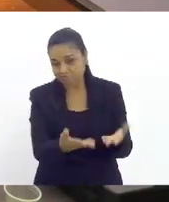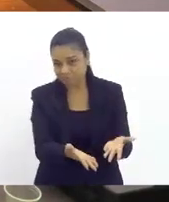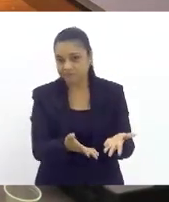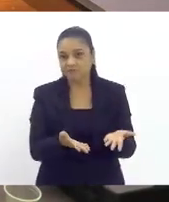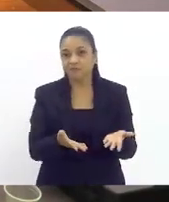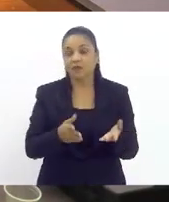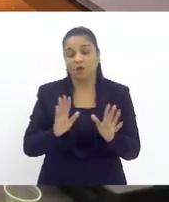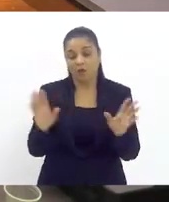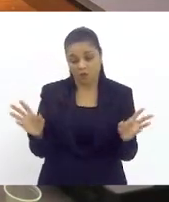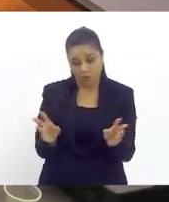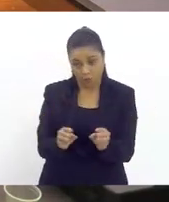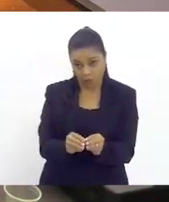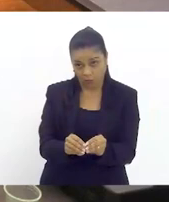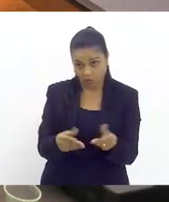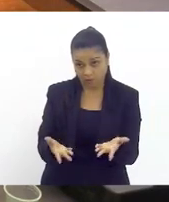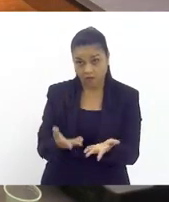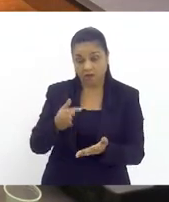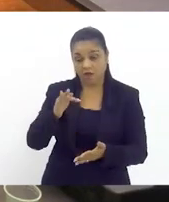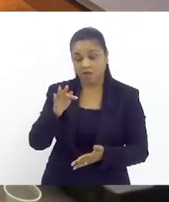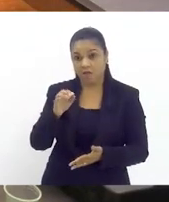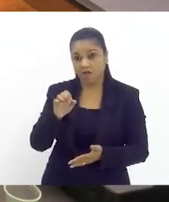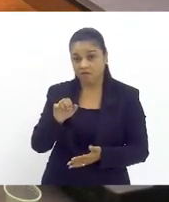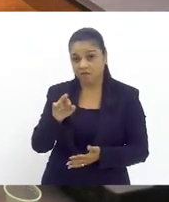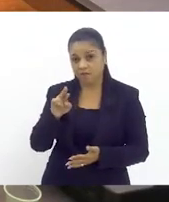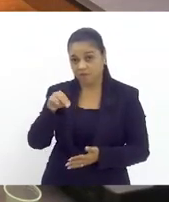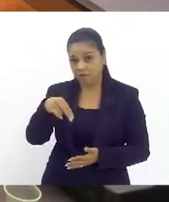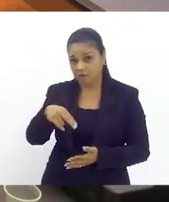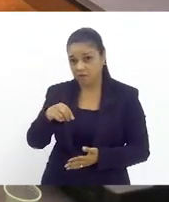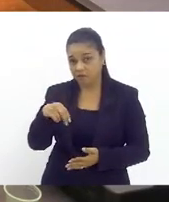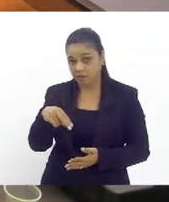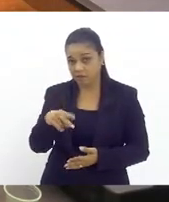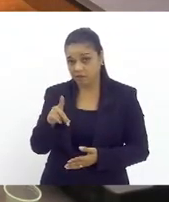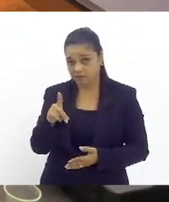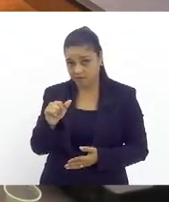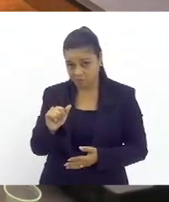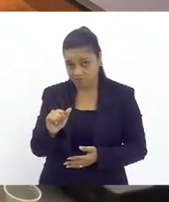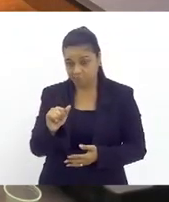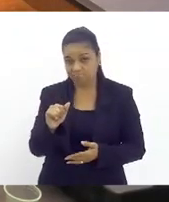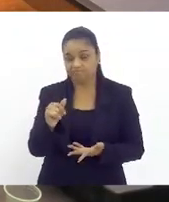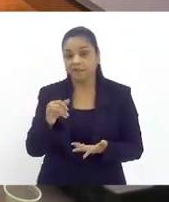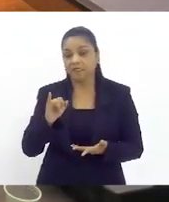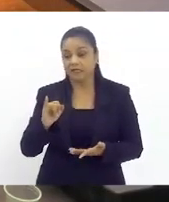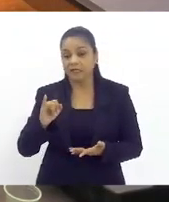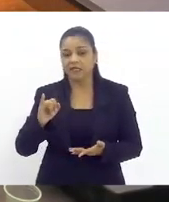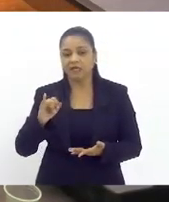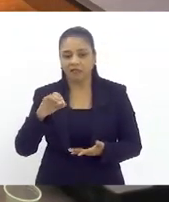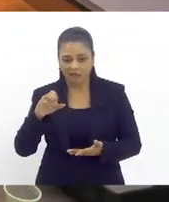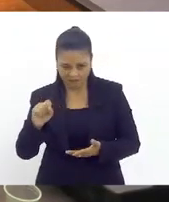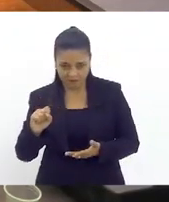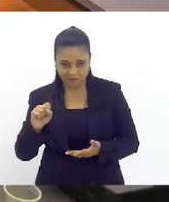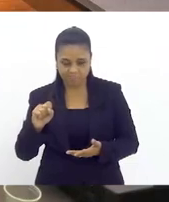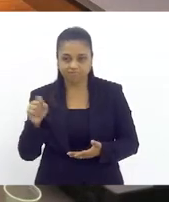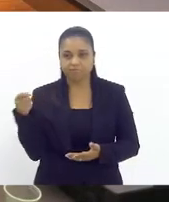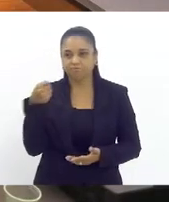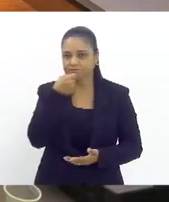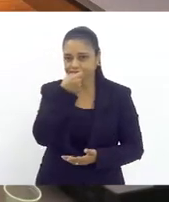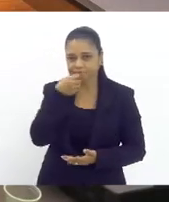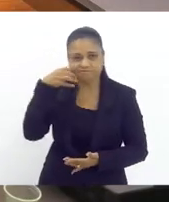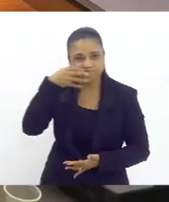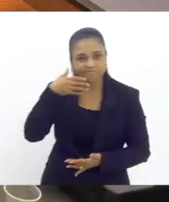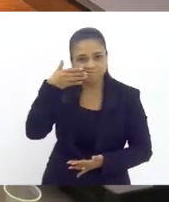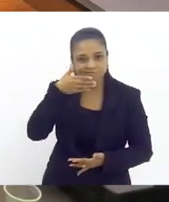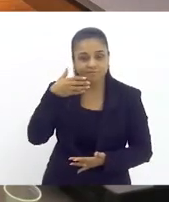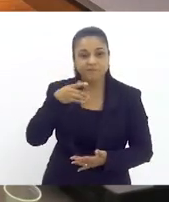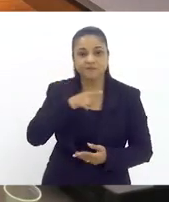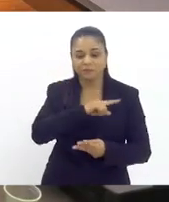então a Fernanda do IF tá lá microfone e logo em seguida os últimos dois que